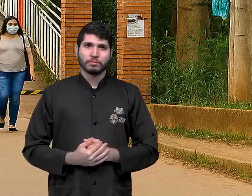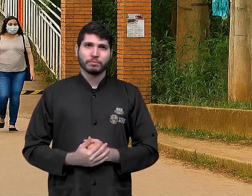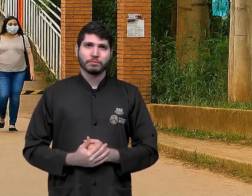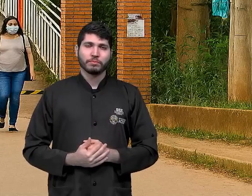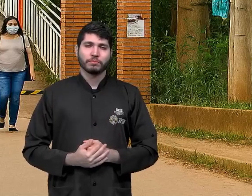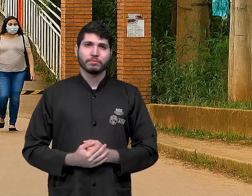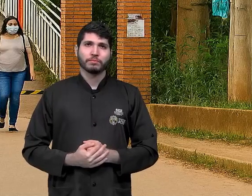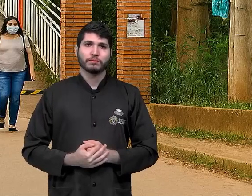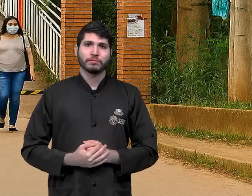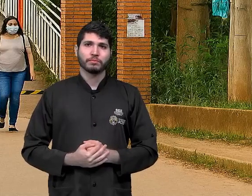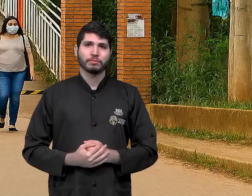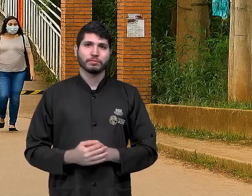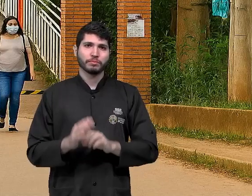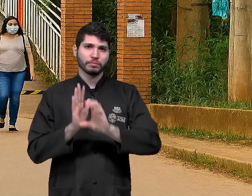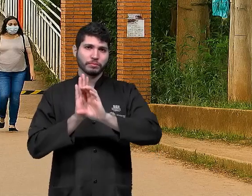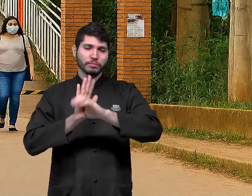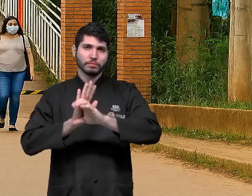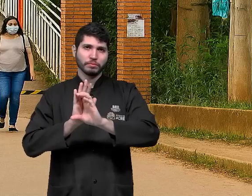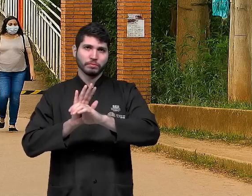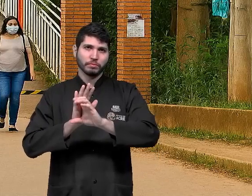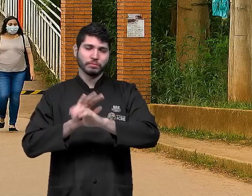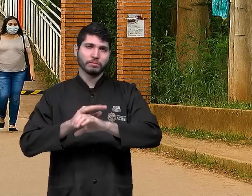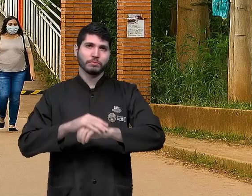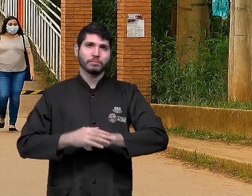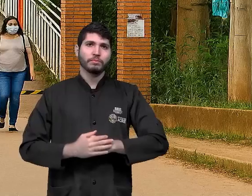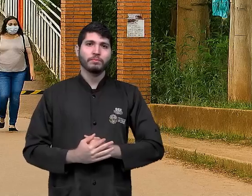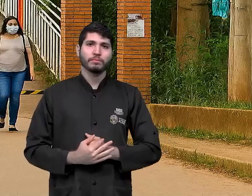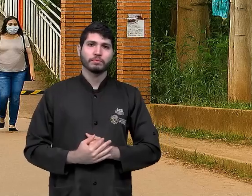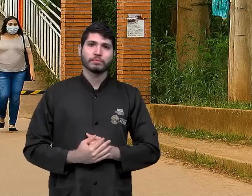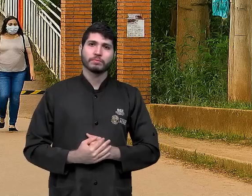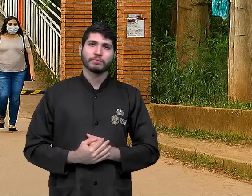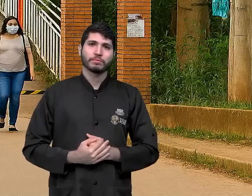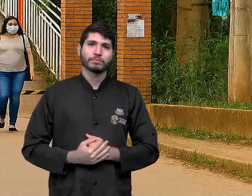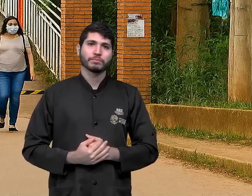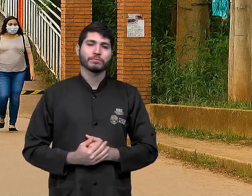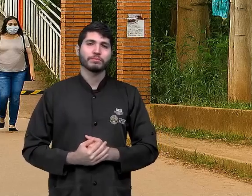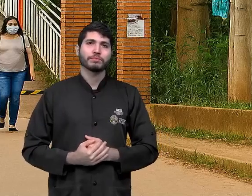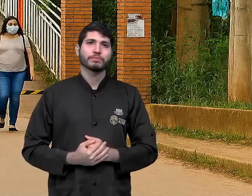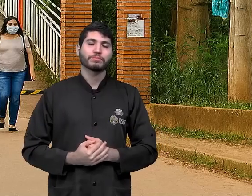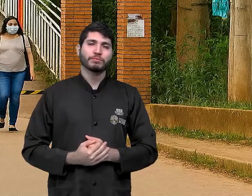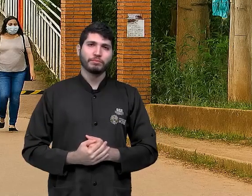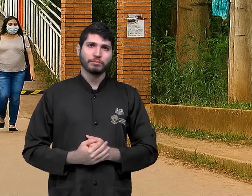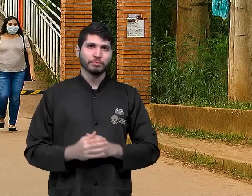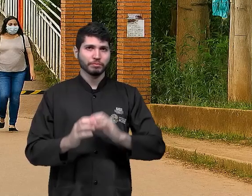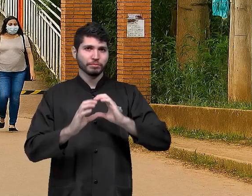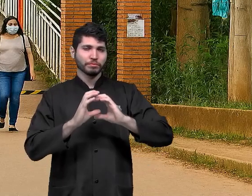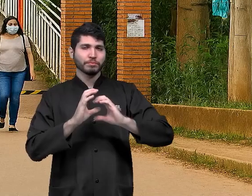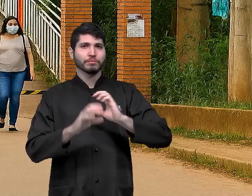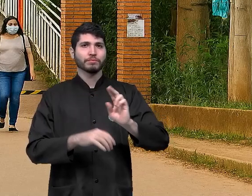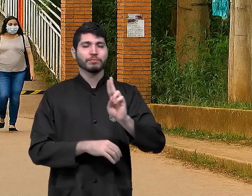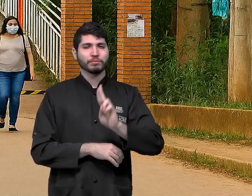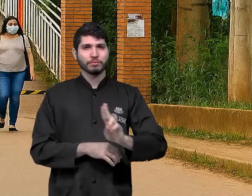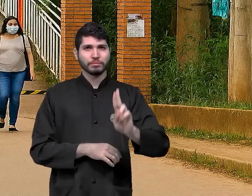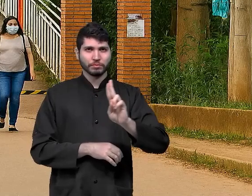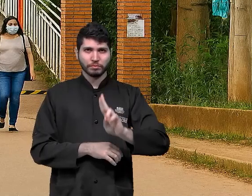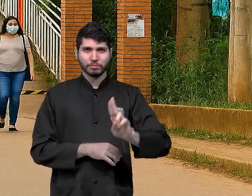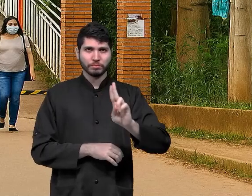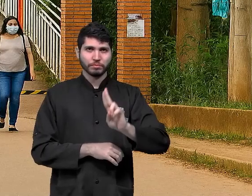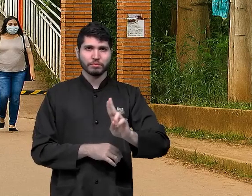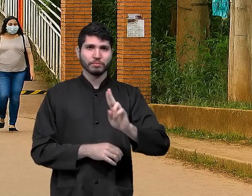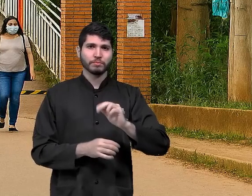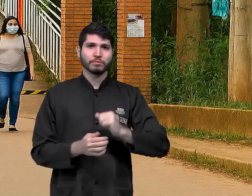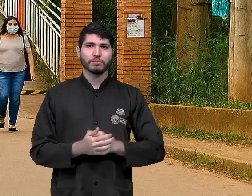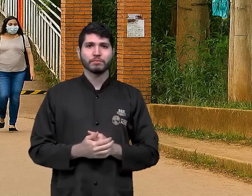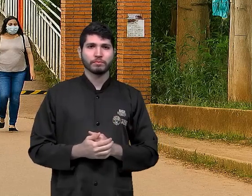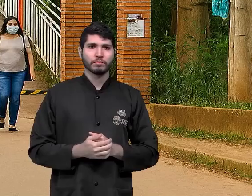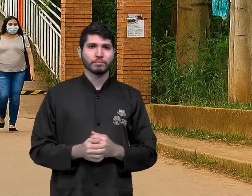Então, o conceito aí, já falei para vocês, uma forma híbrida de comunicação, ou seja, você utilizar pedaços